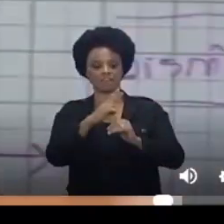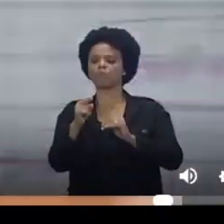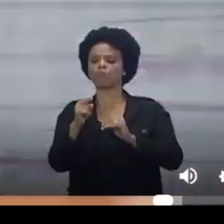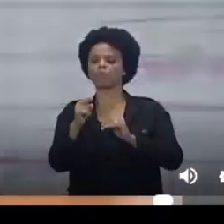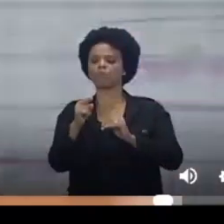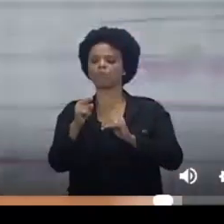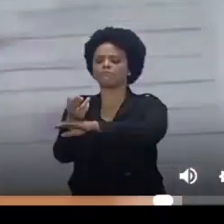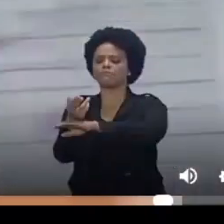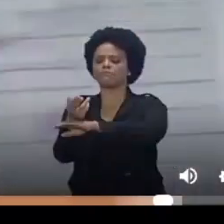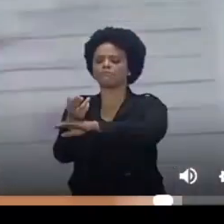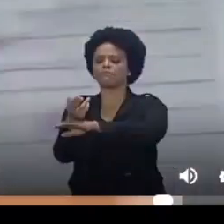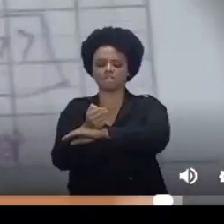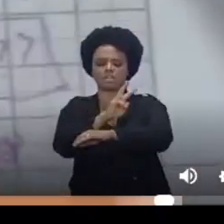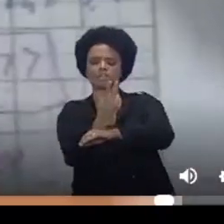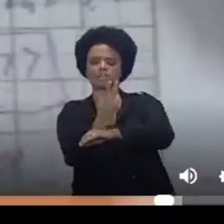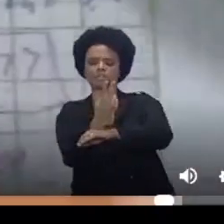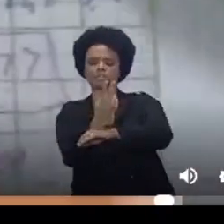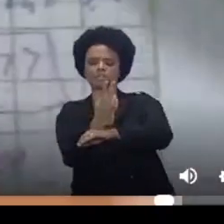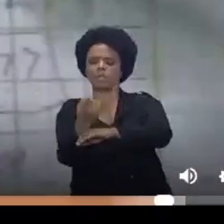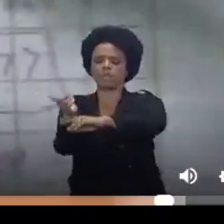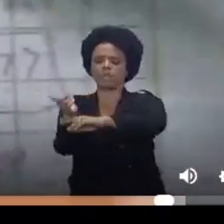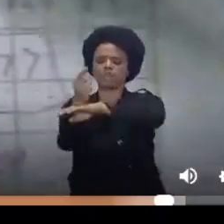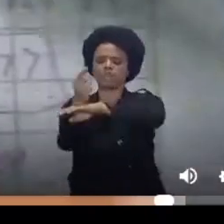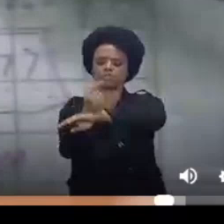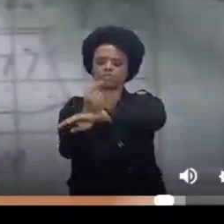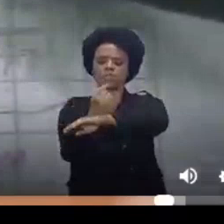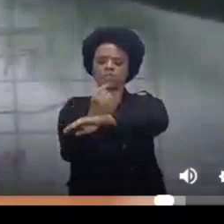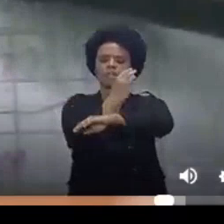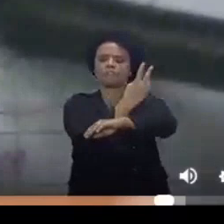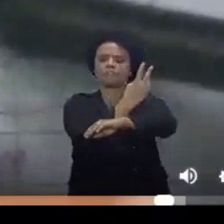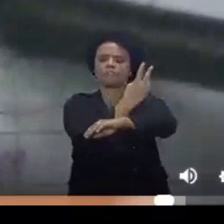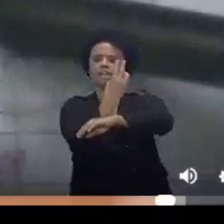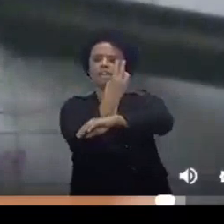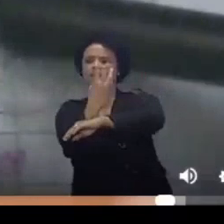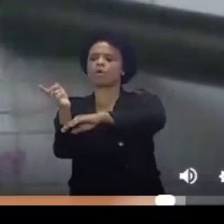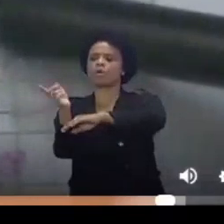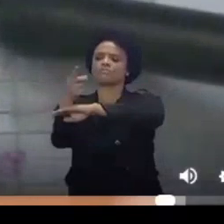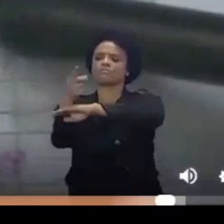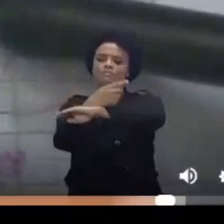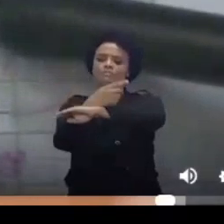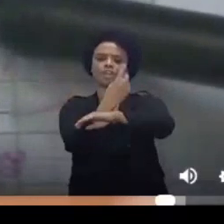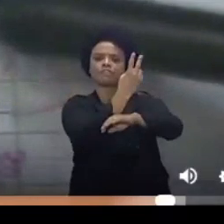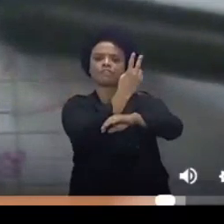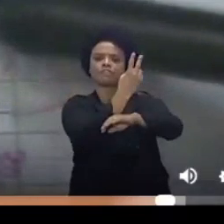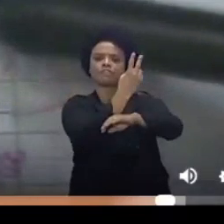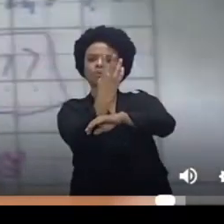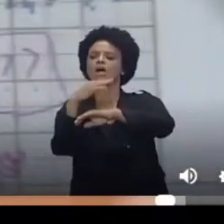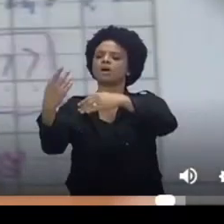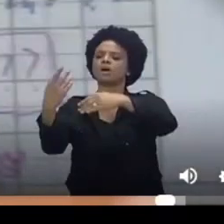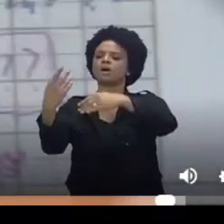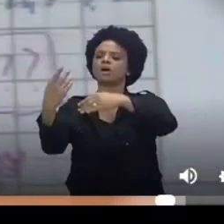para cada trecho, você vai encontrar a sua velocidade e vai